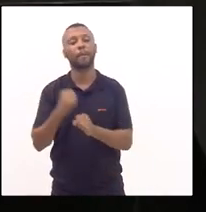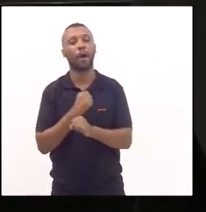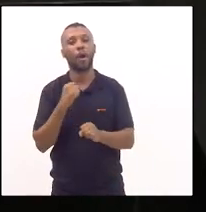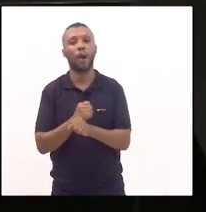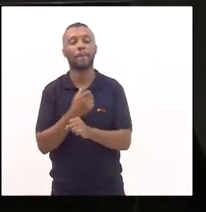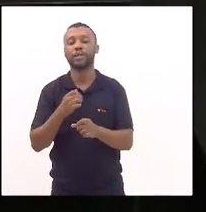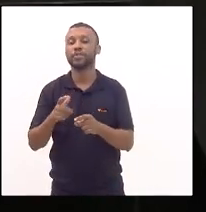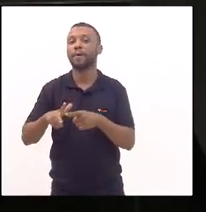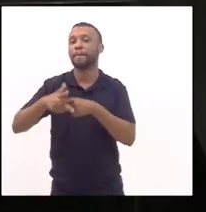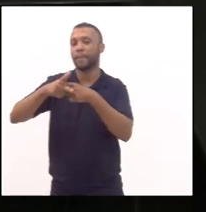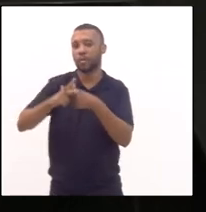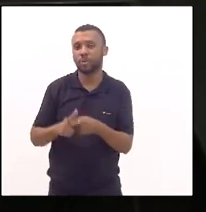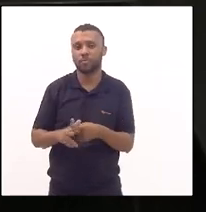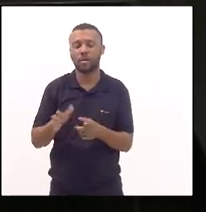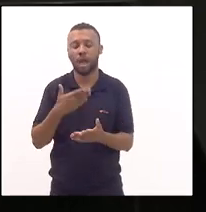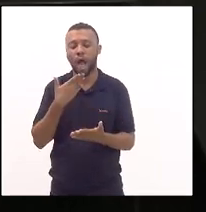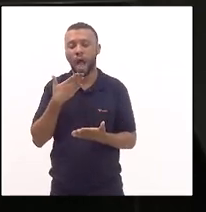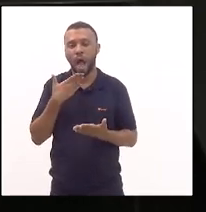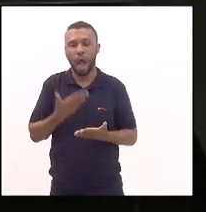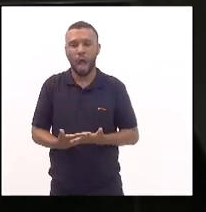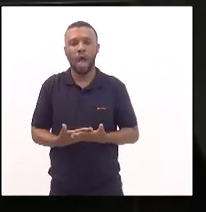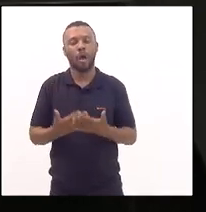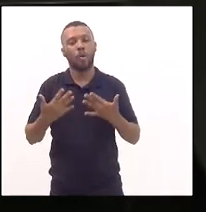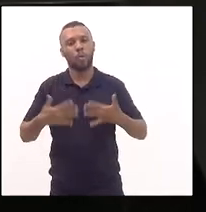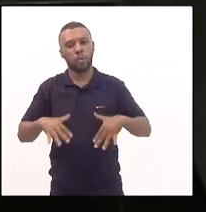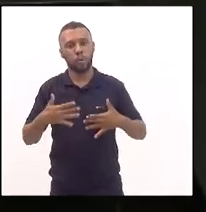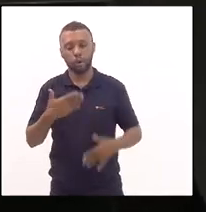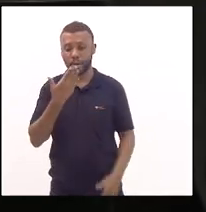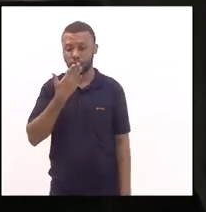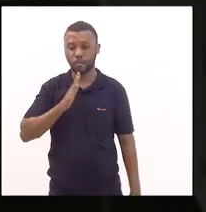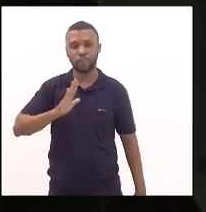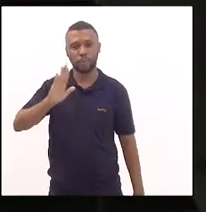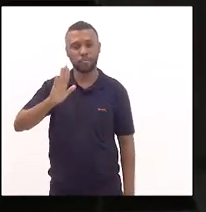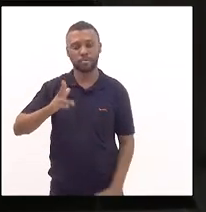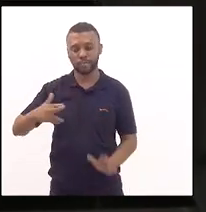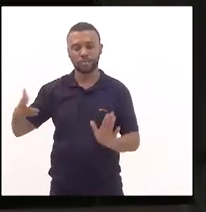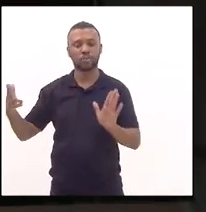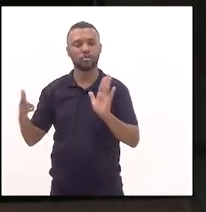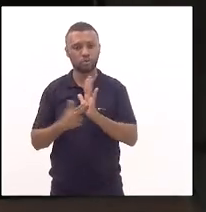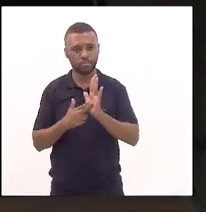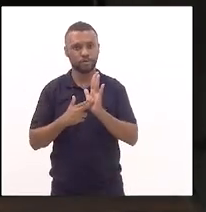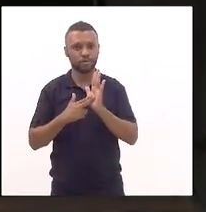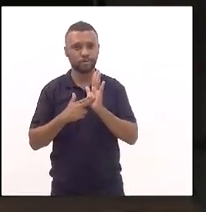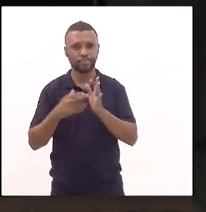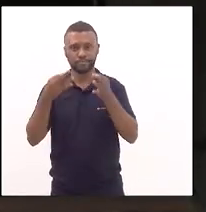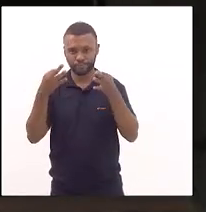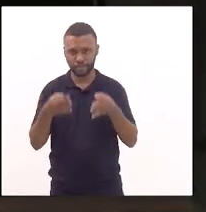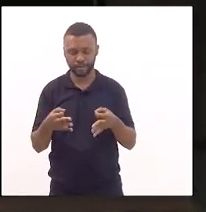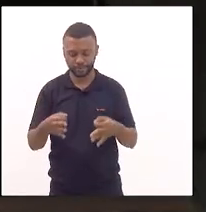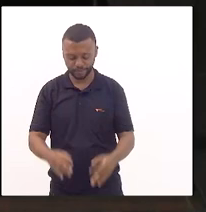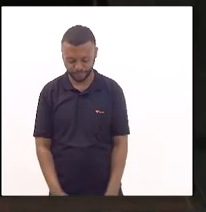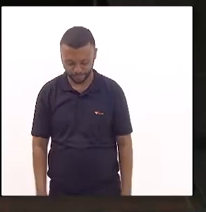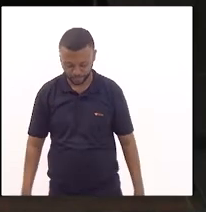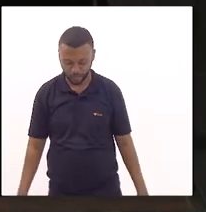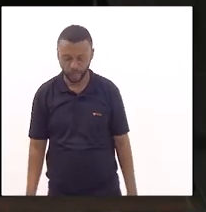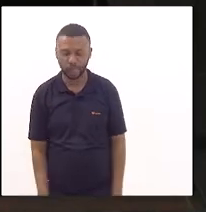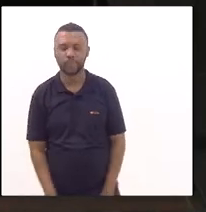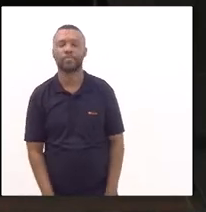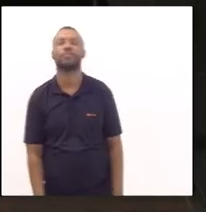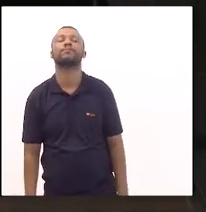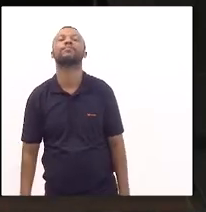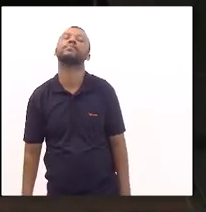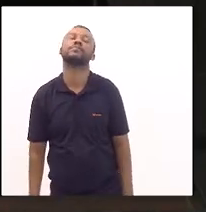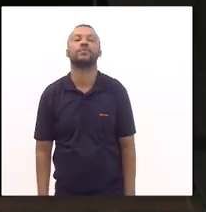manutenção, perplexo, porque ele deu a sua palavra e assim cumpriu. Não é? Então, aqui nós temos